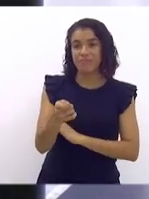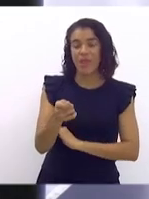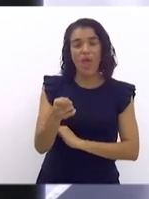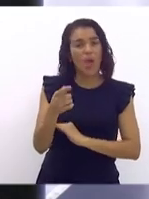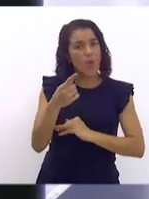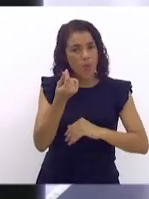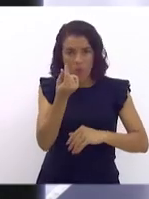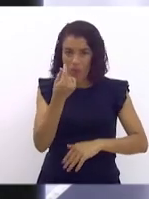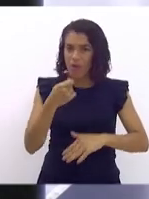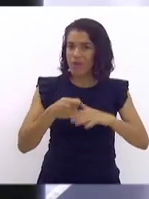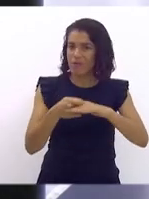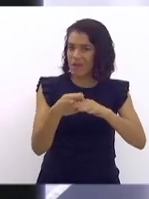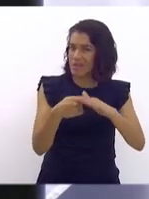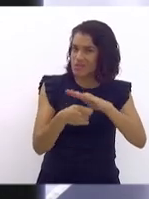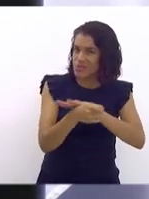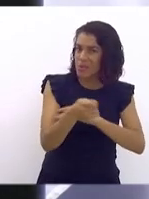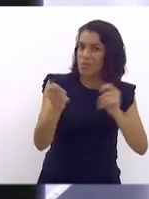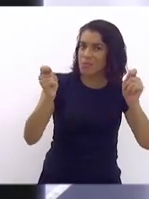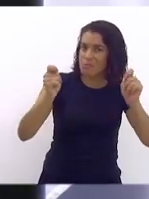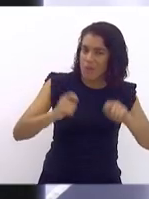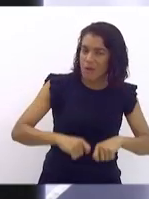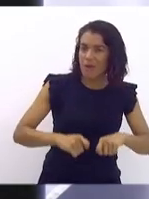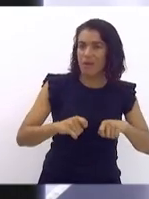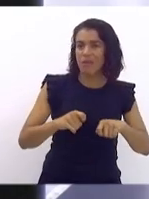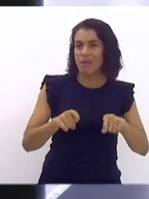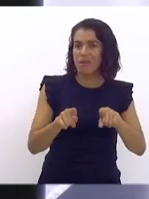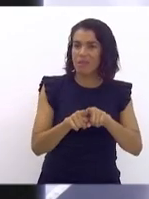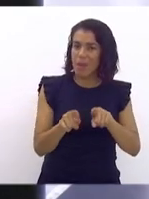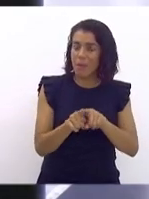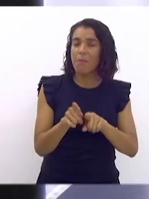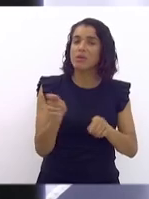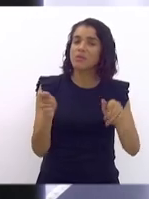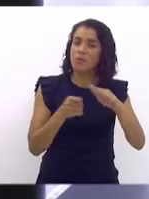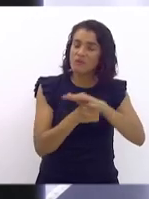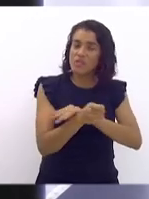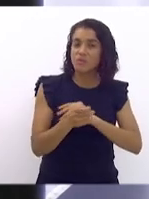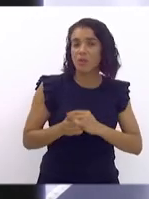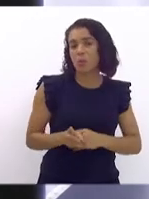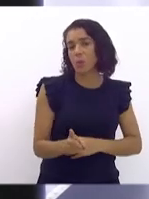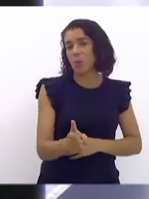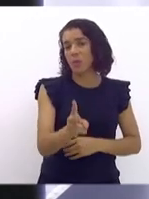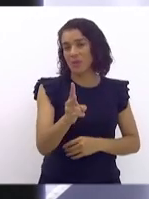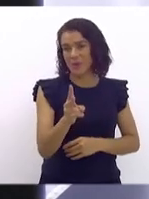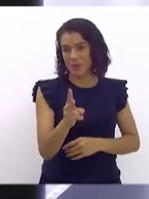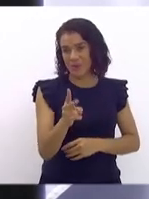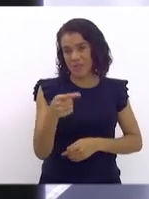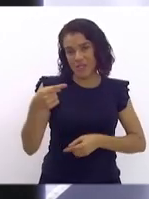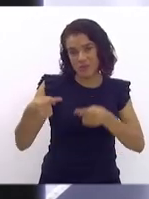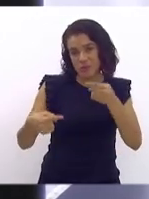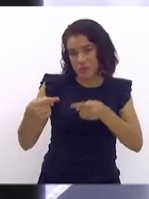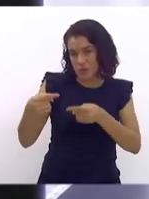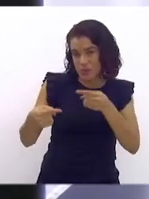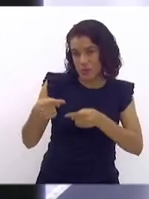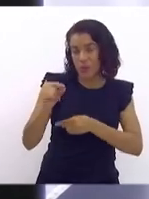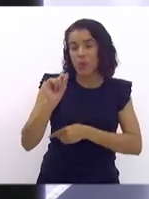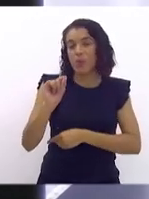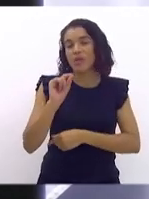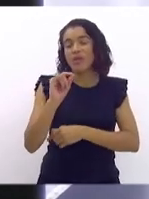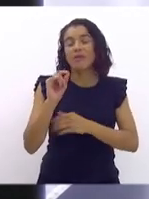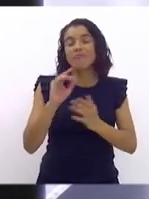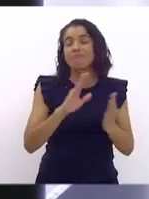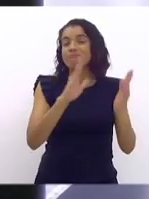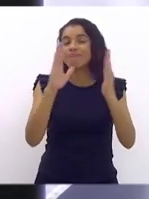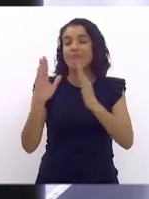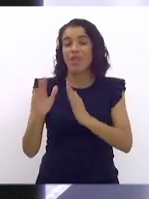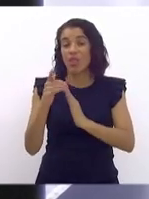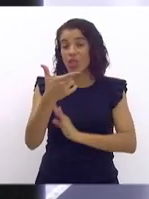um investimento factível e pode ser um investimento contínuo, né? Como a gente está discutindo o que vai acontecer em 24,